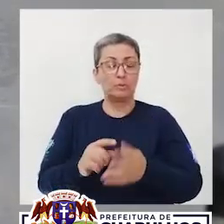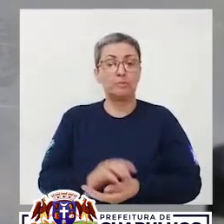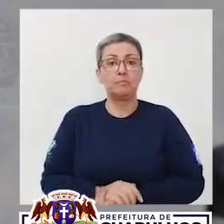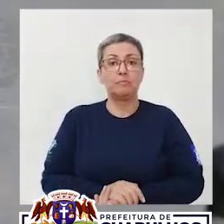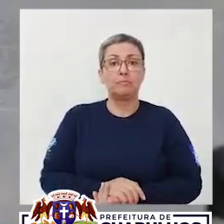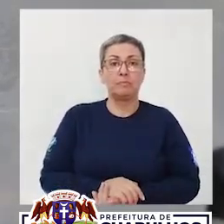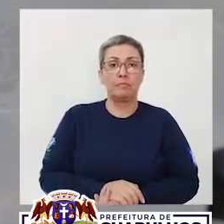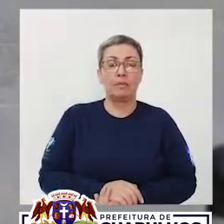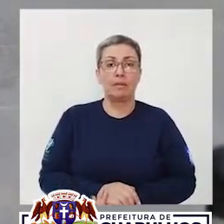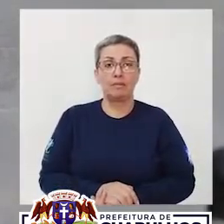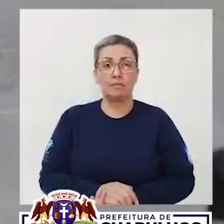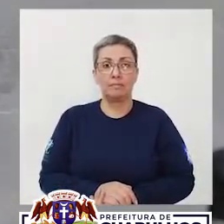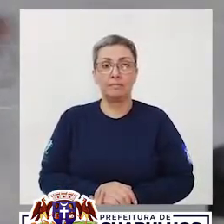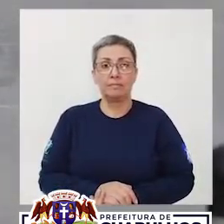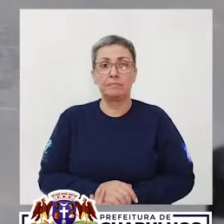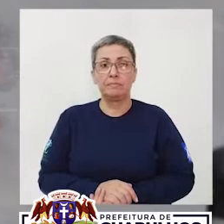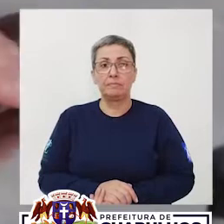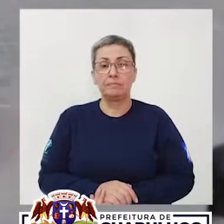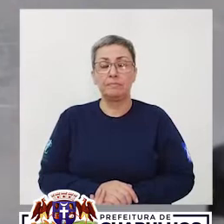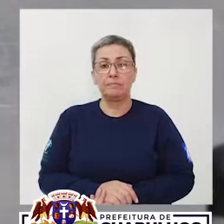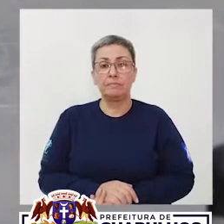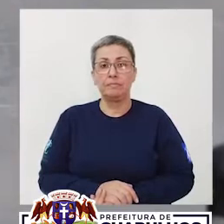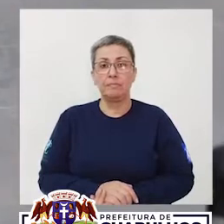depois na hora de colocar na forma para vocês.